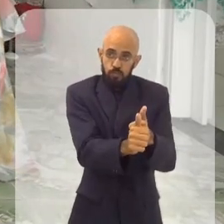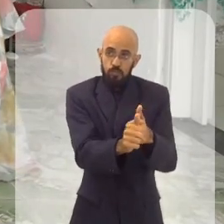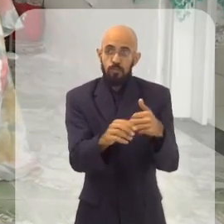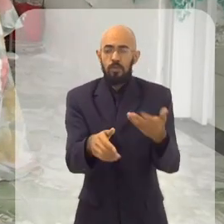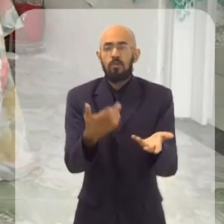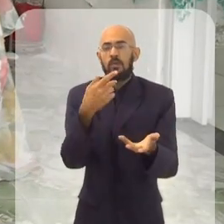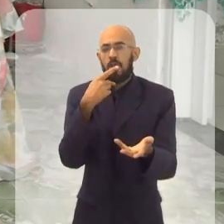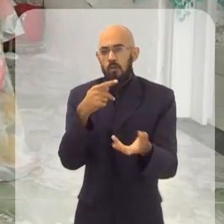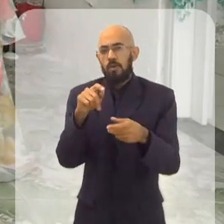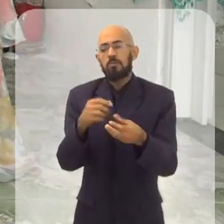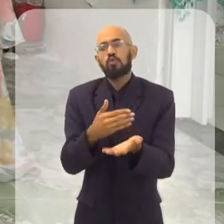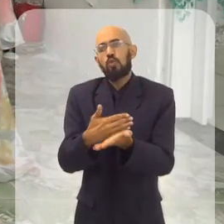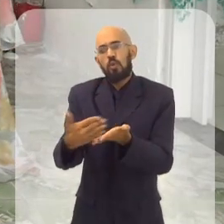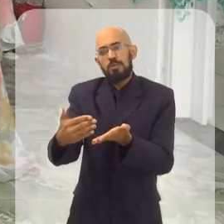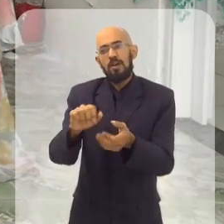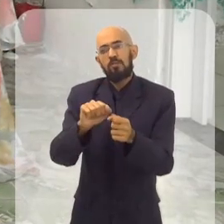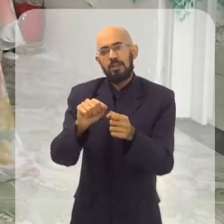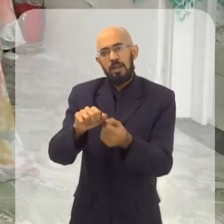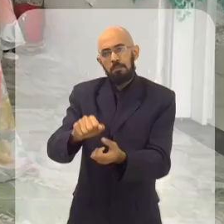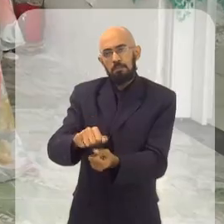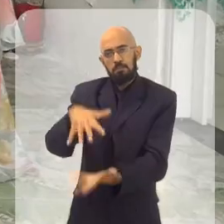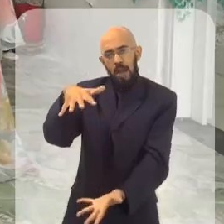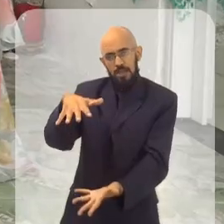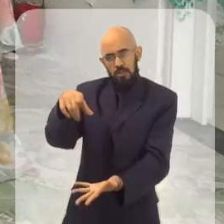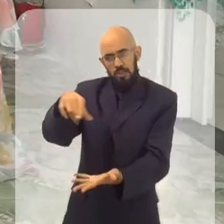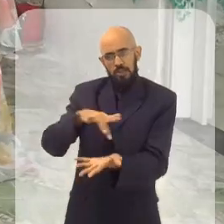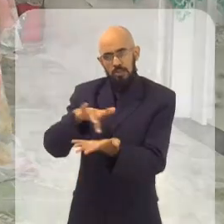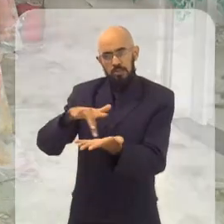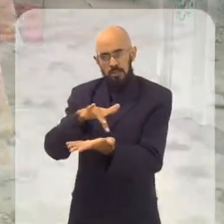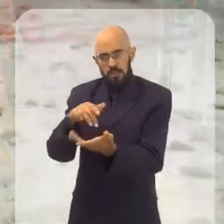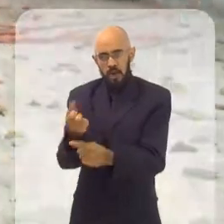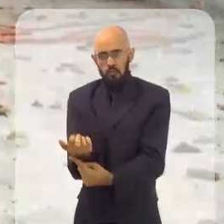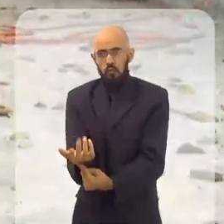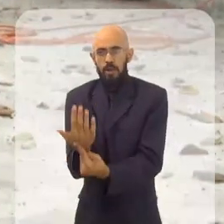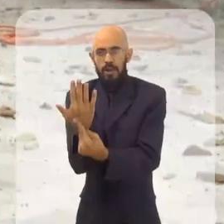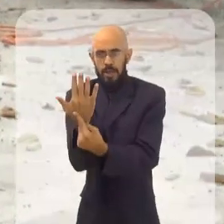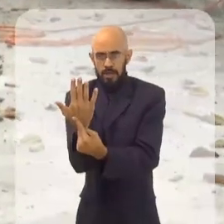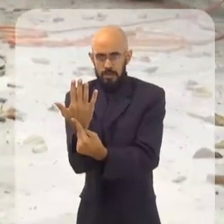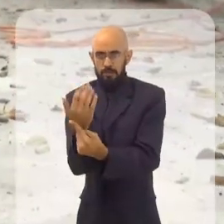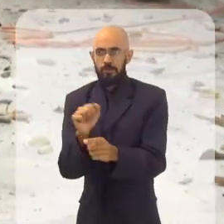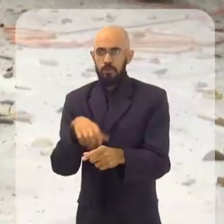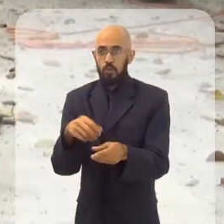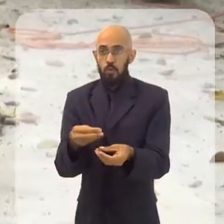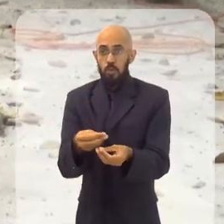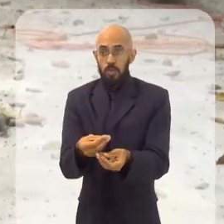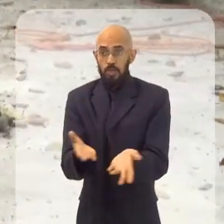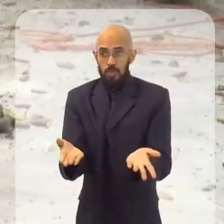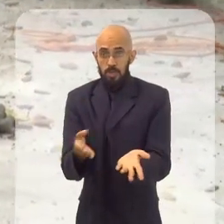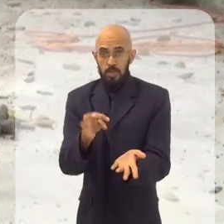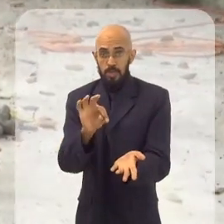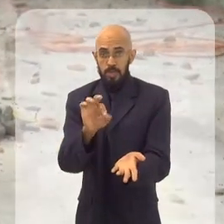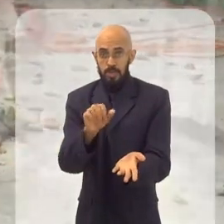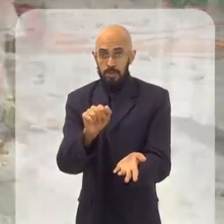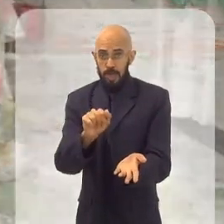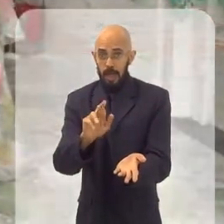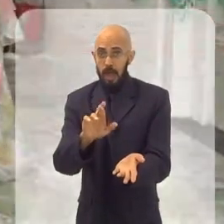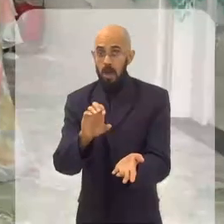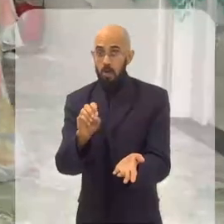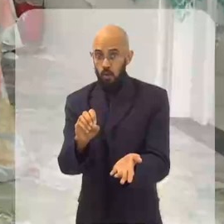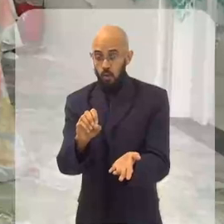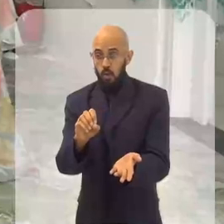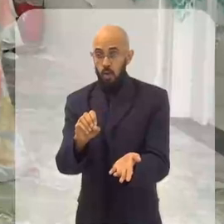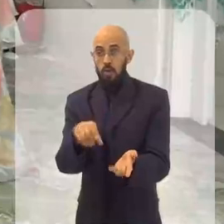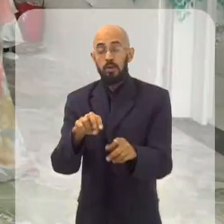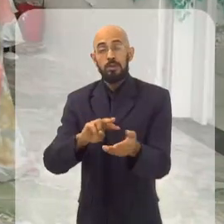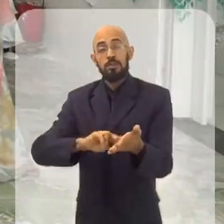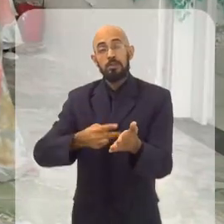vamos começar a fazer encantaria. Aí fizemos encantaria. A fogueira e o tarô. Por que tarô cigano?